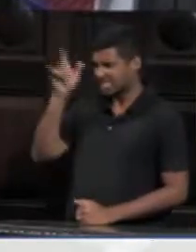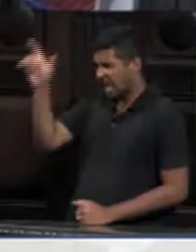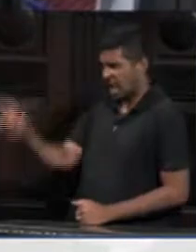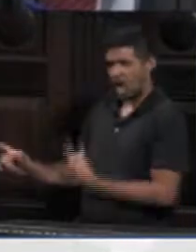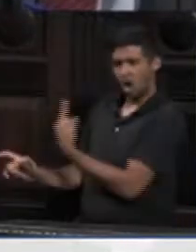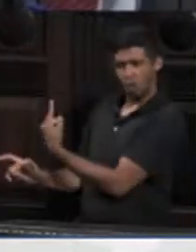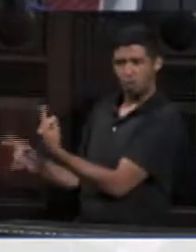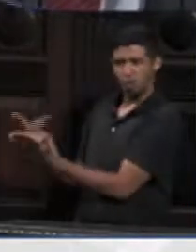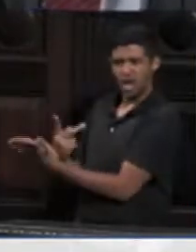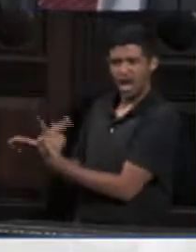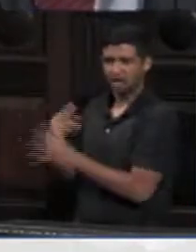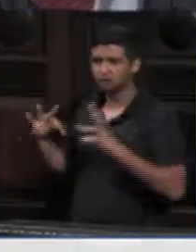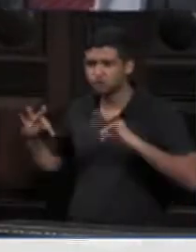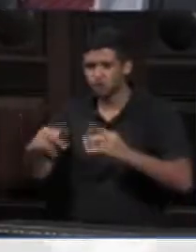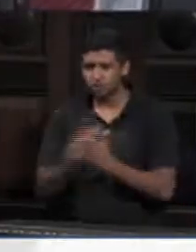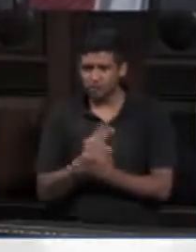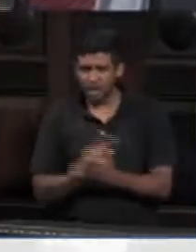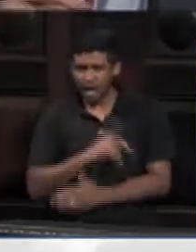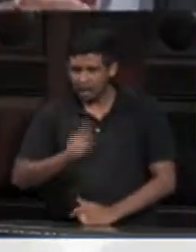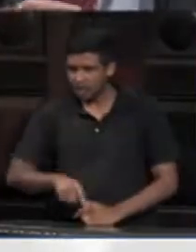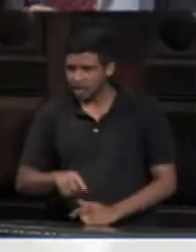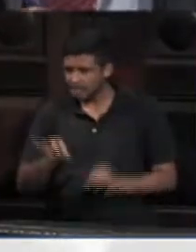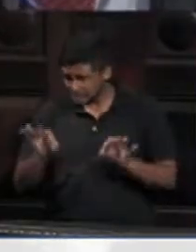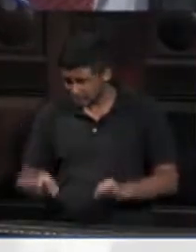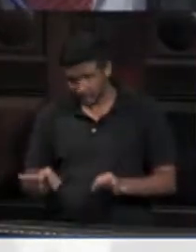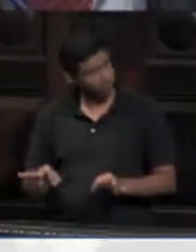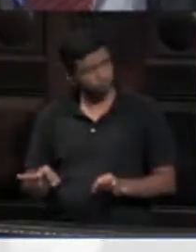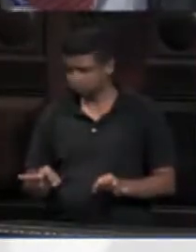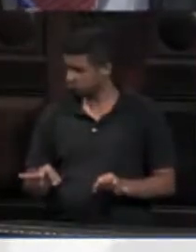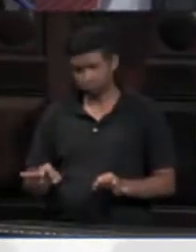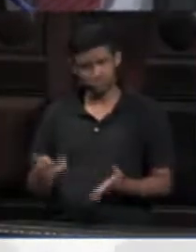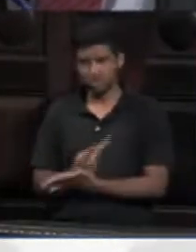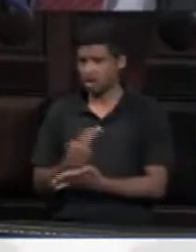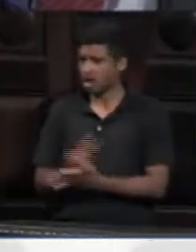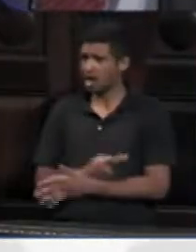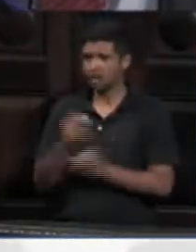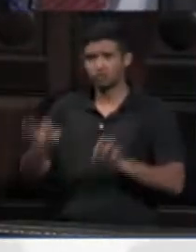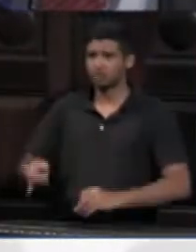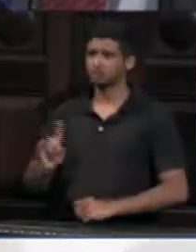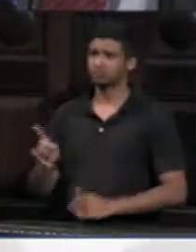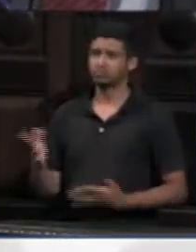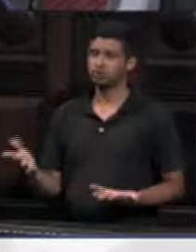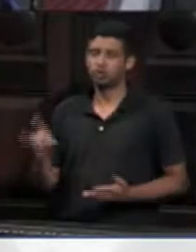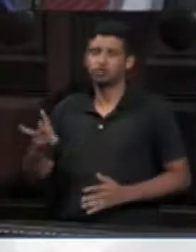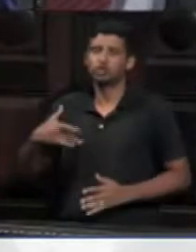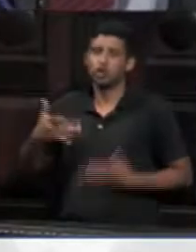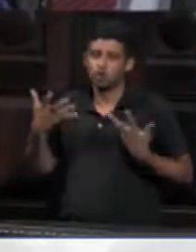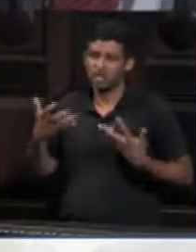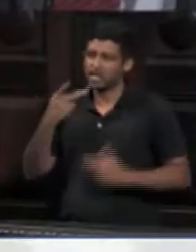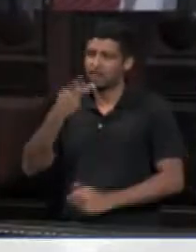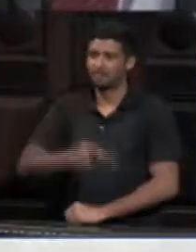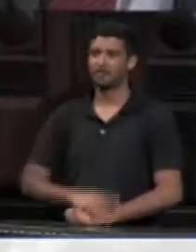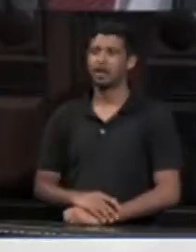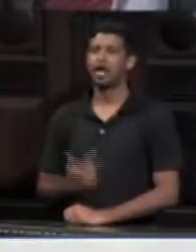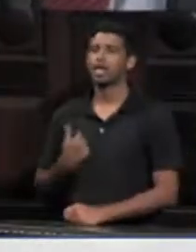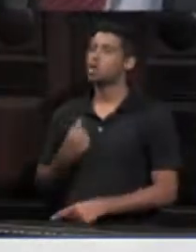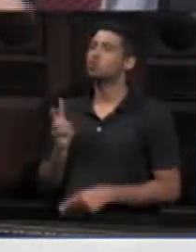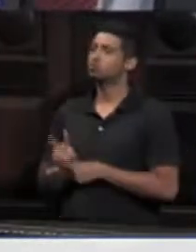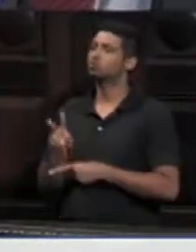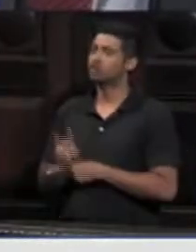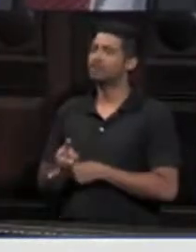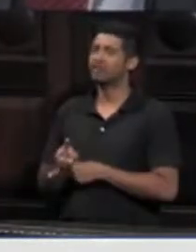justos pagarão pelos pecadores não é o correto, não é o justo, e é isso que eu queria dizer, deputado. Defender aqui